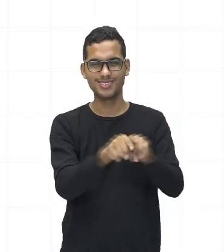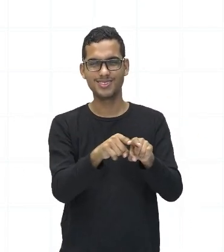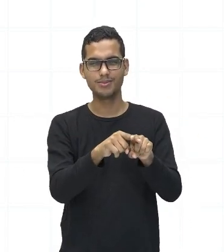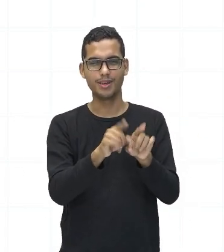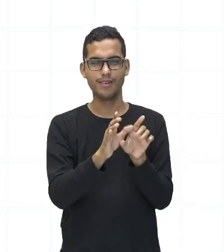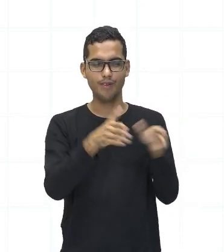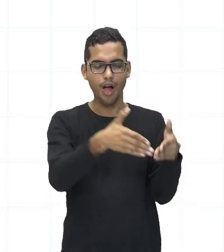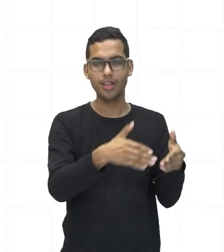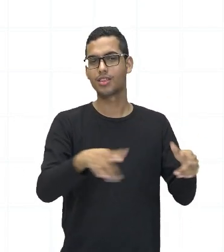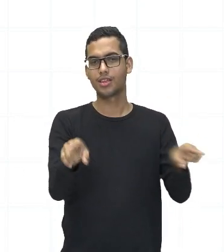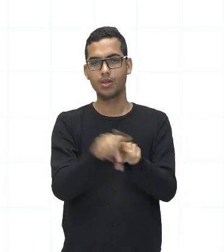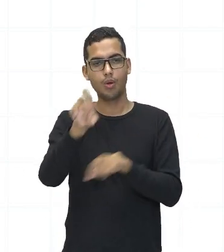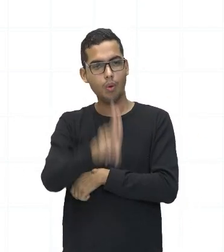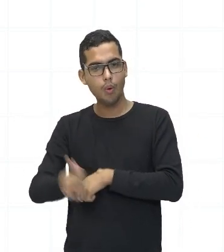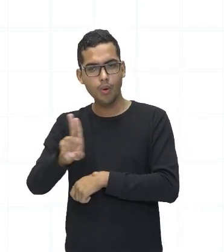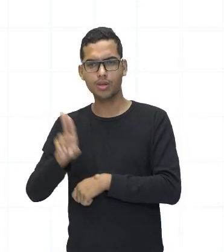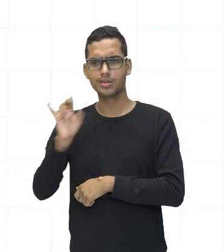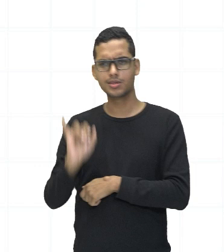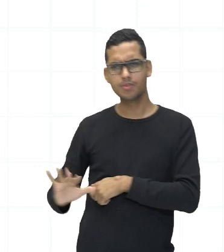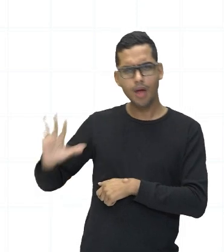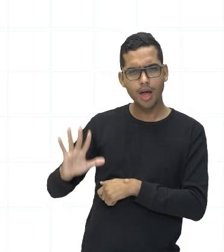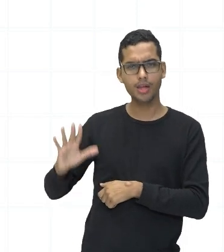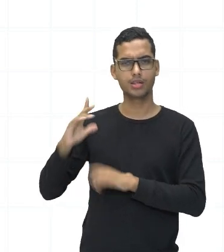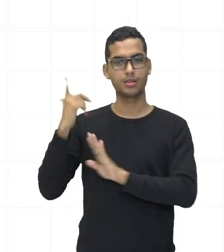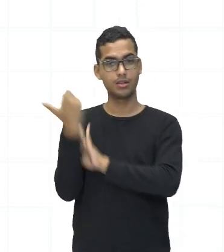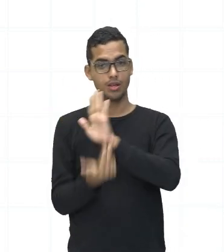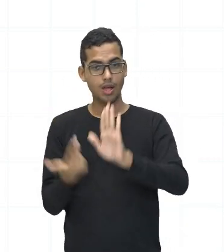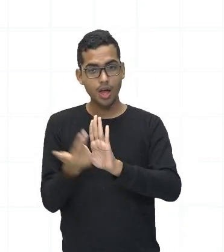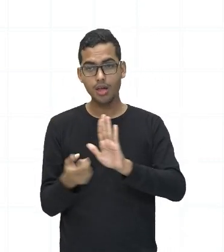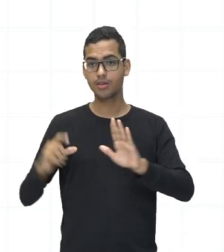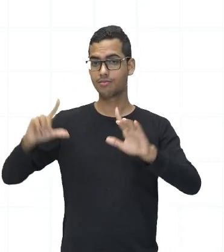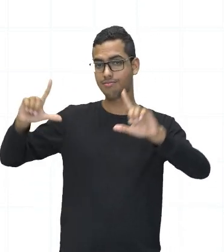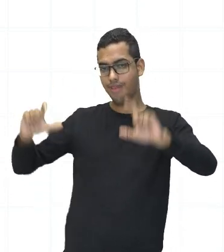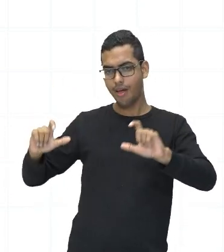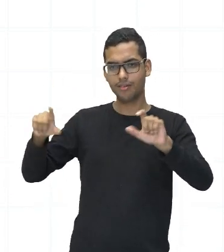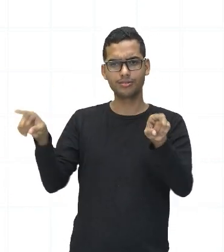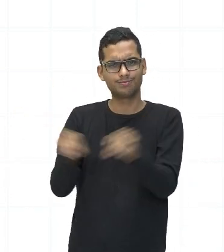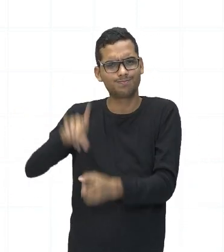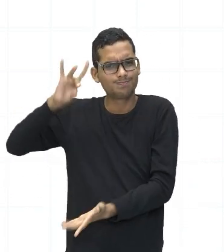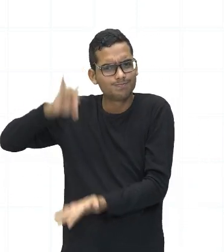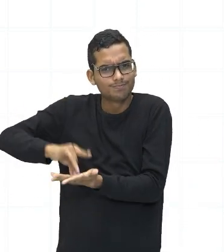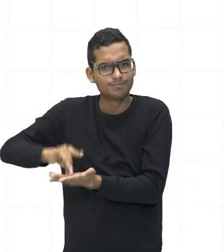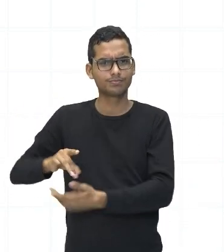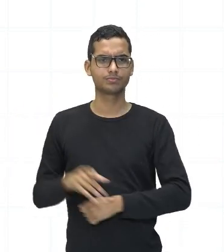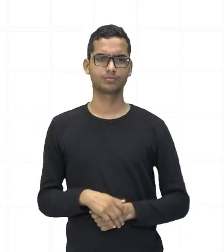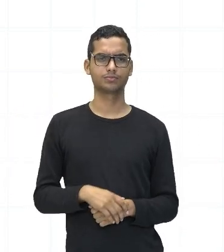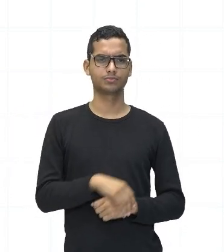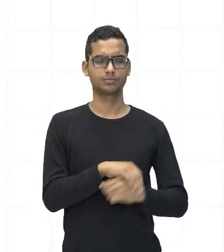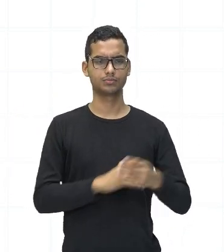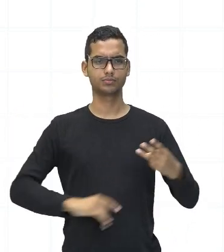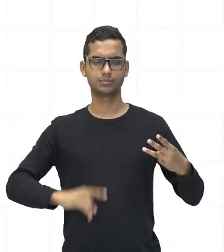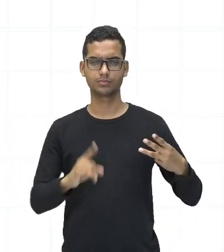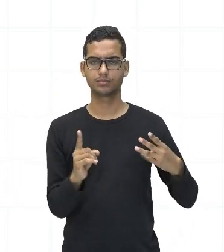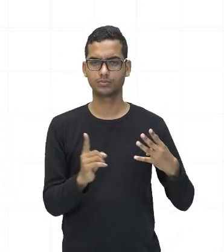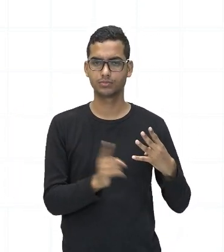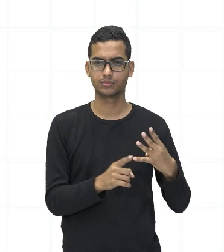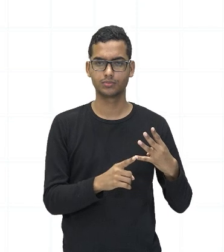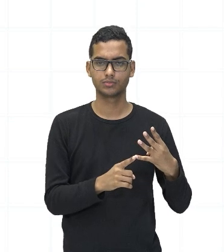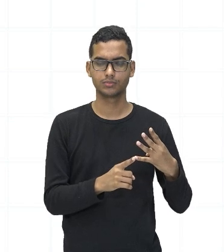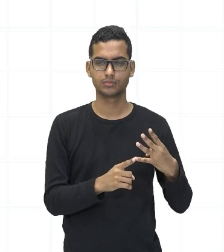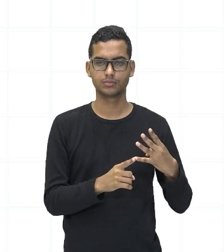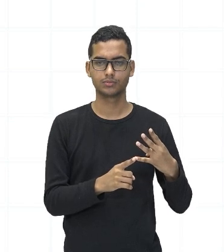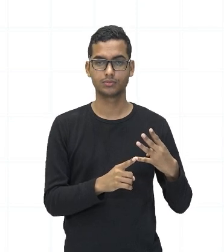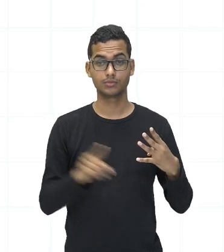dirigido, utiliza imagens que podem ser desenhos ou fotografias, imagens reais. Há também a questão de que, para além